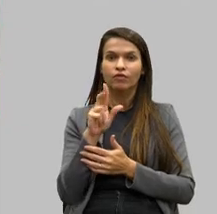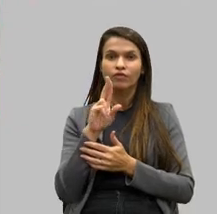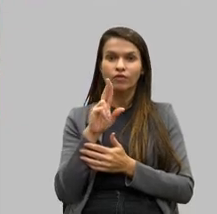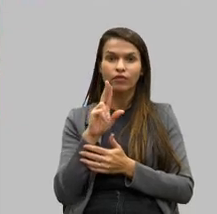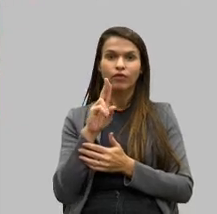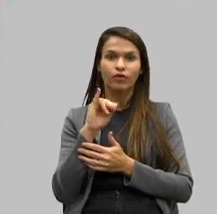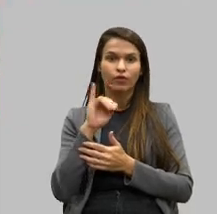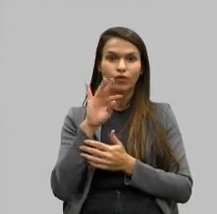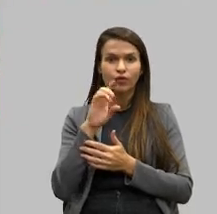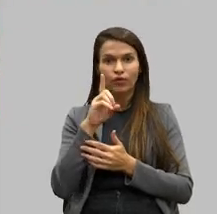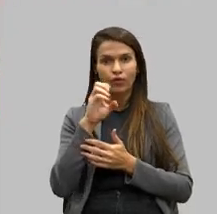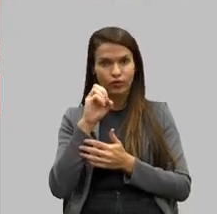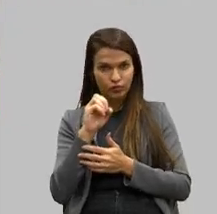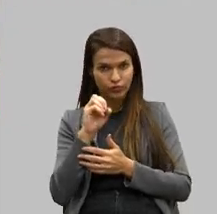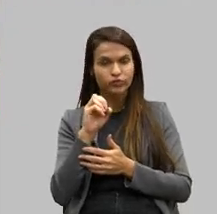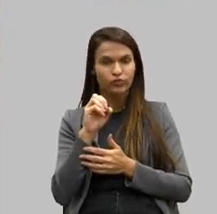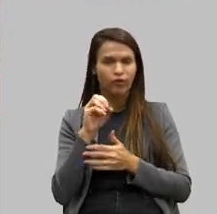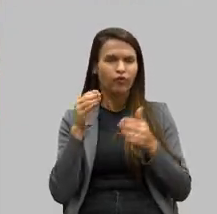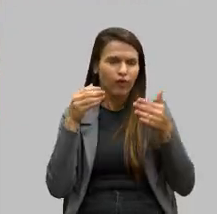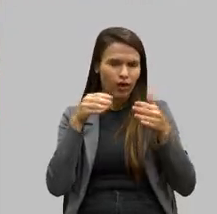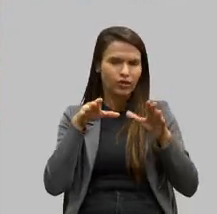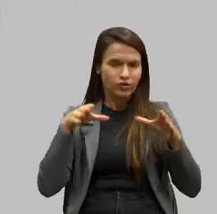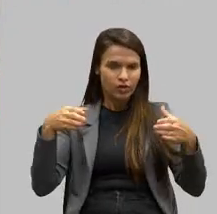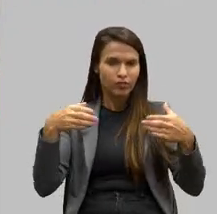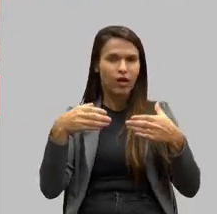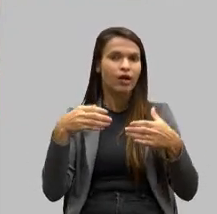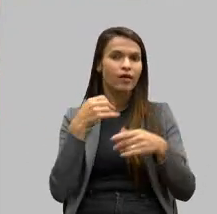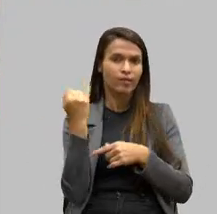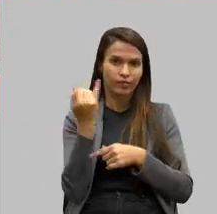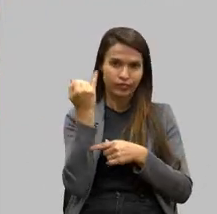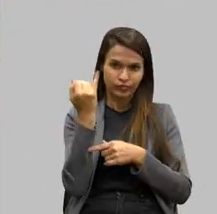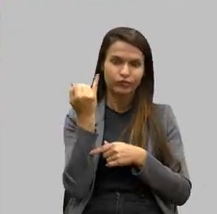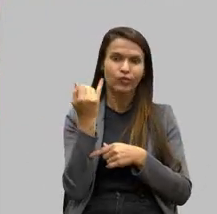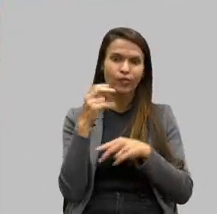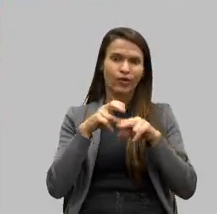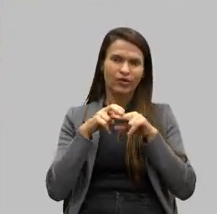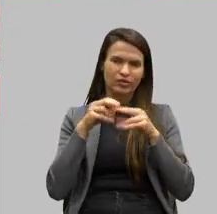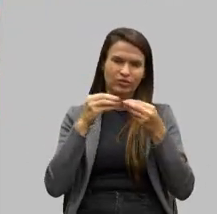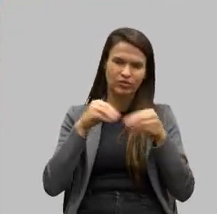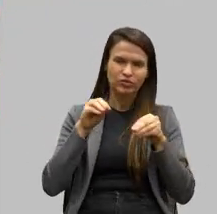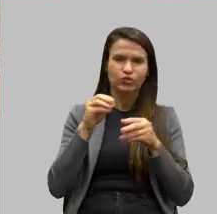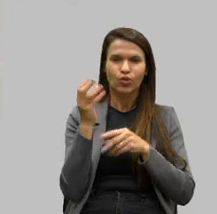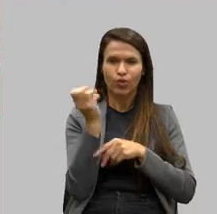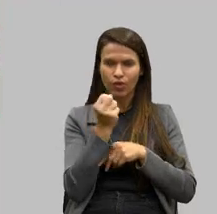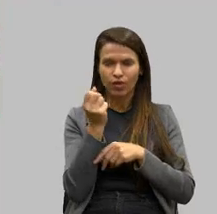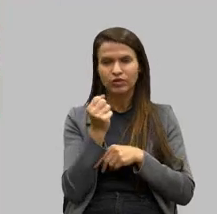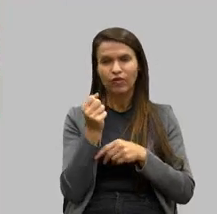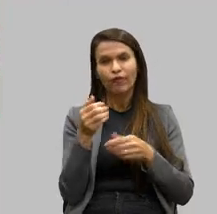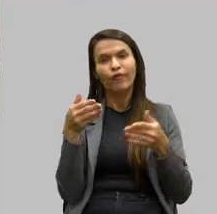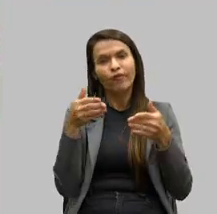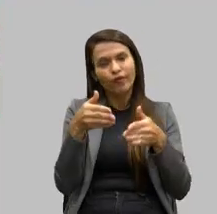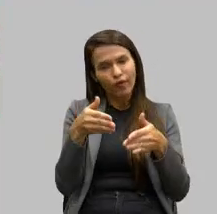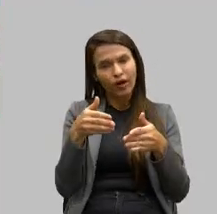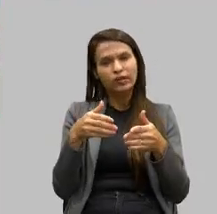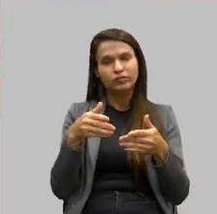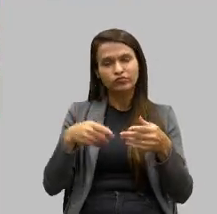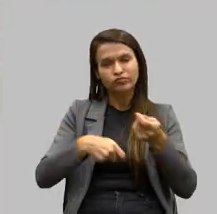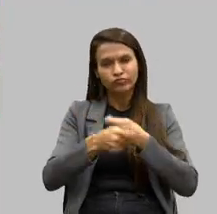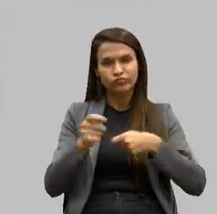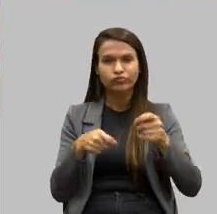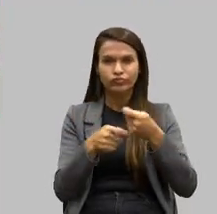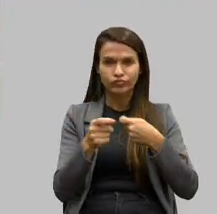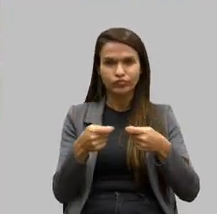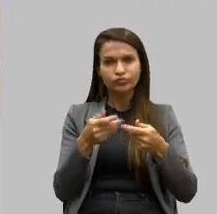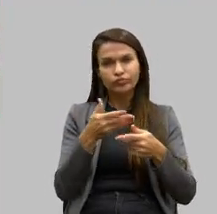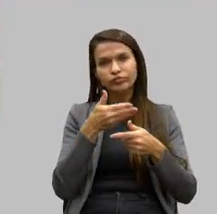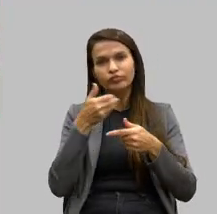comunidades. É importante porque passamos por uma crise do leite aí, se a gente puder fomentar o mercado local, melhor do que comprar o